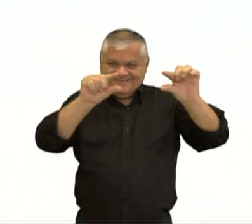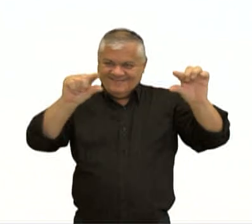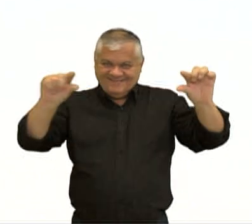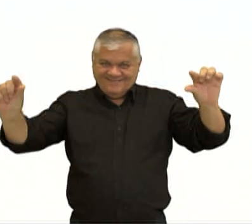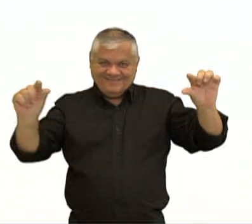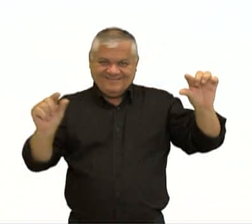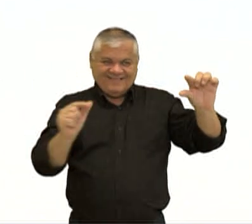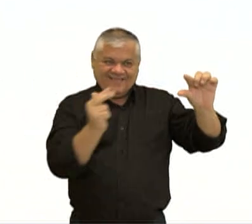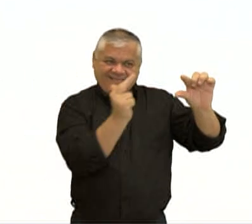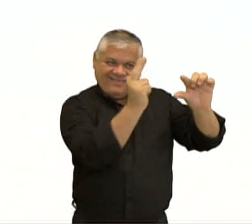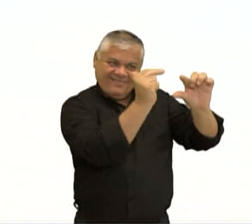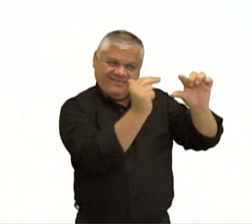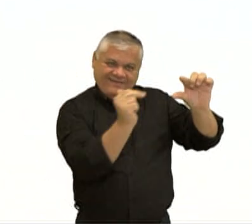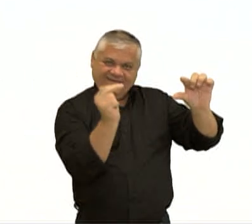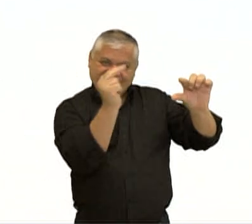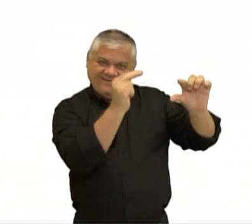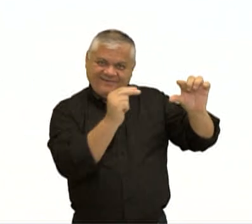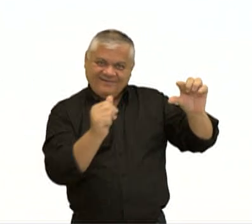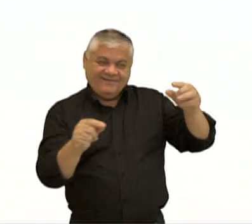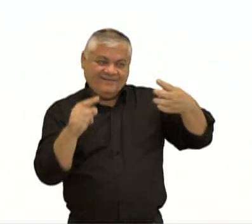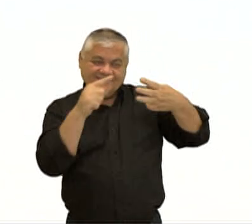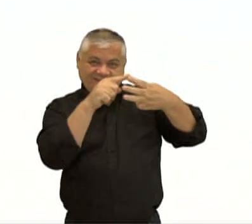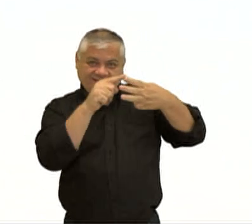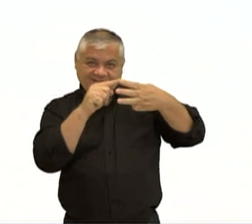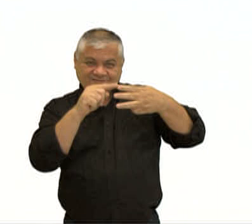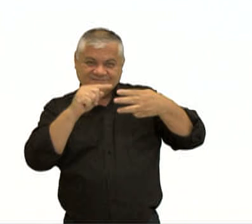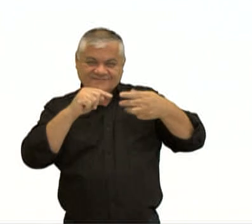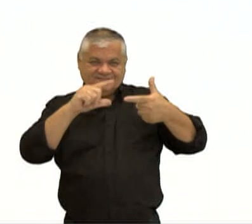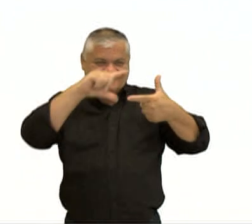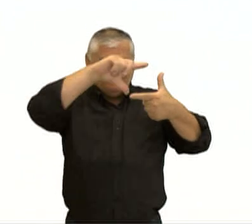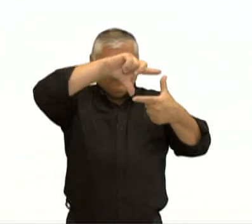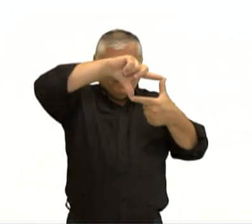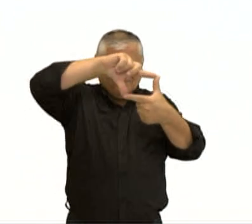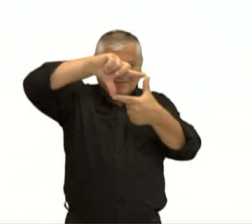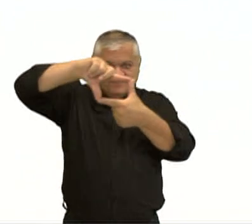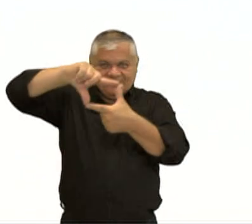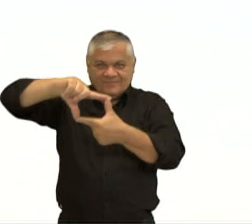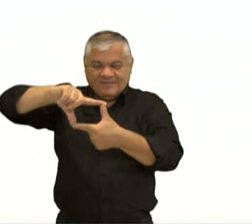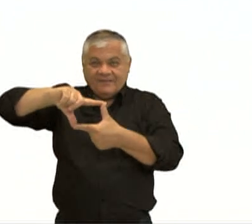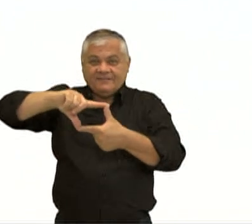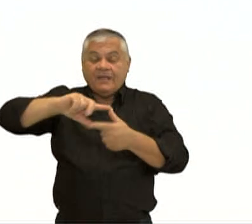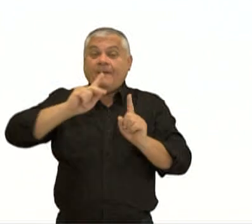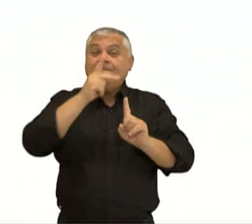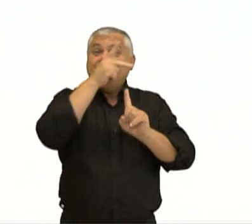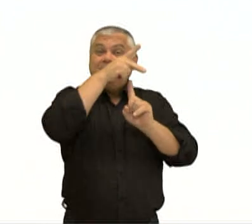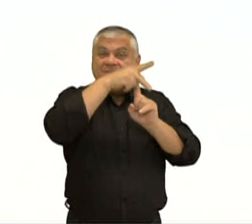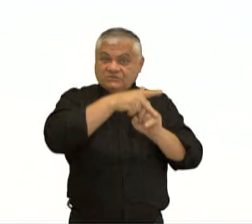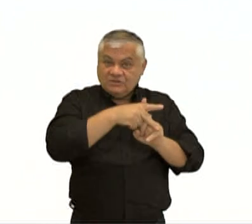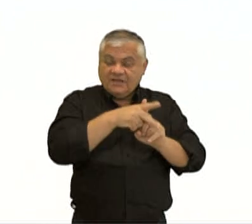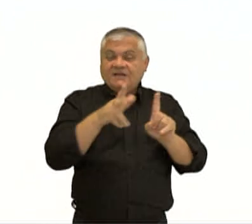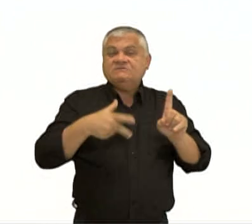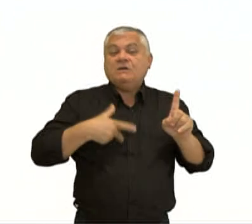deve utilizar pelo menos 3 quadrinhos, com personagens emitindo falas.